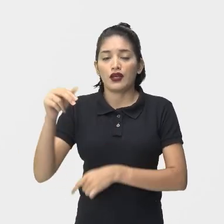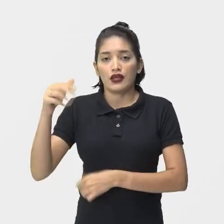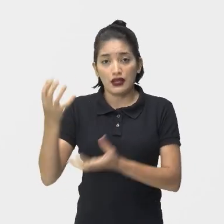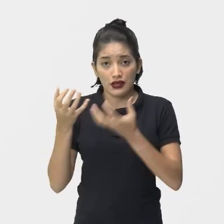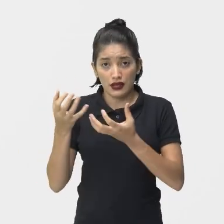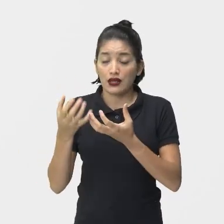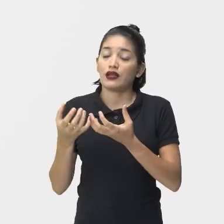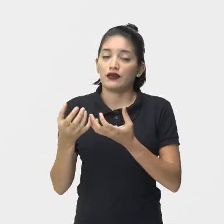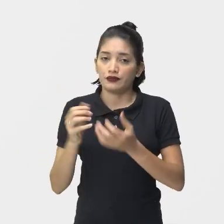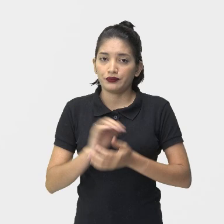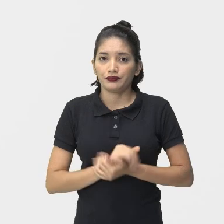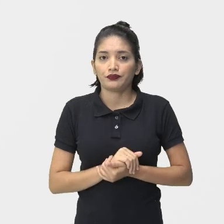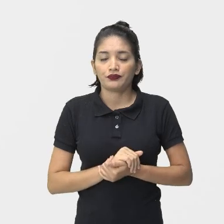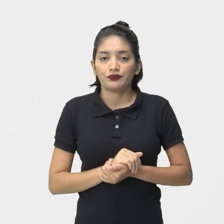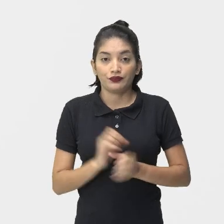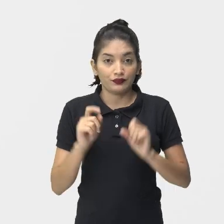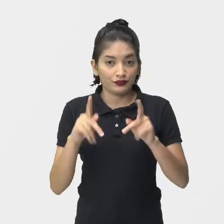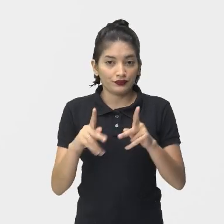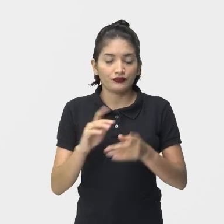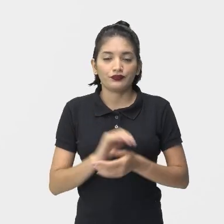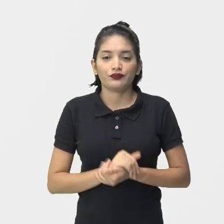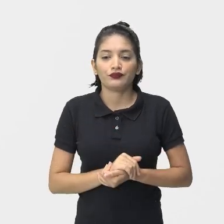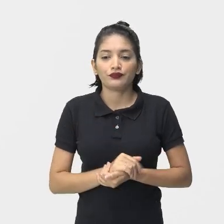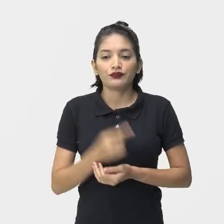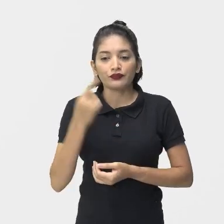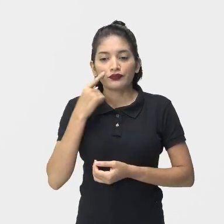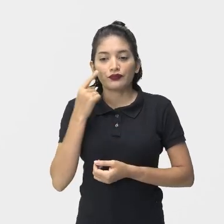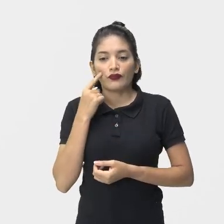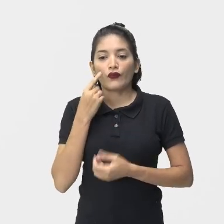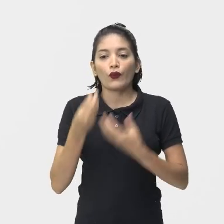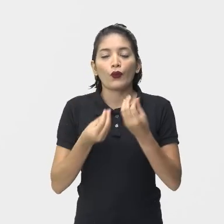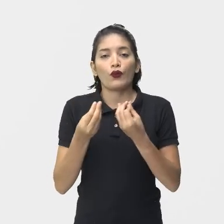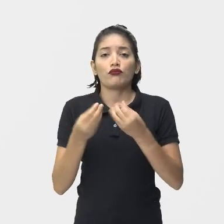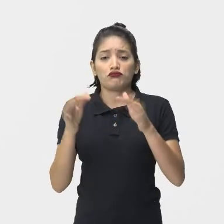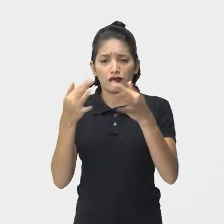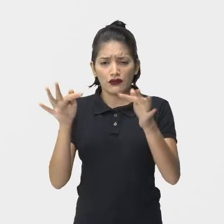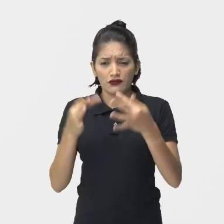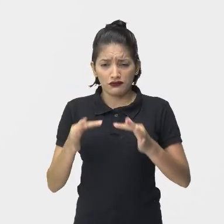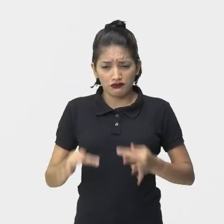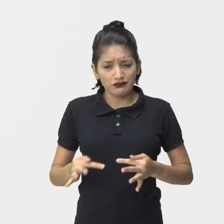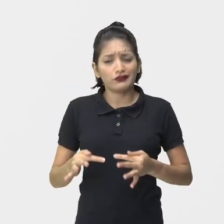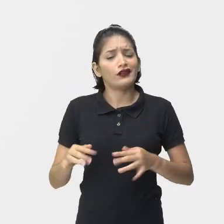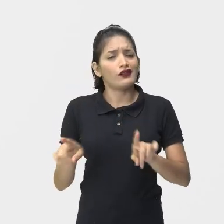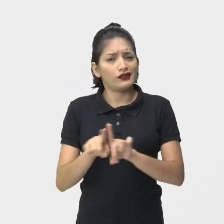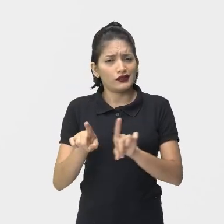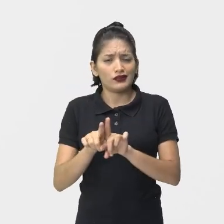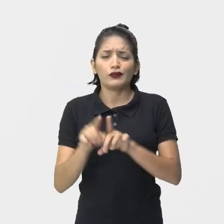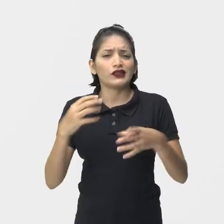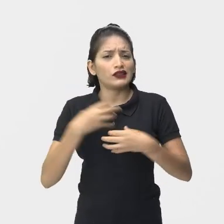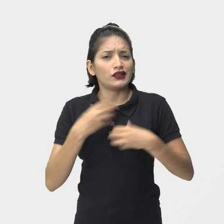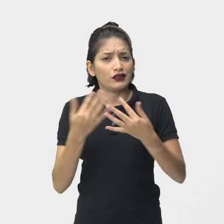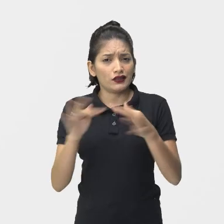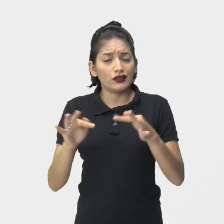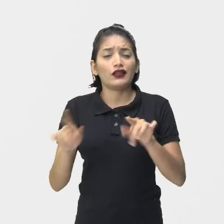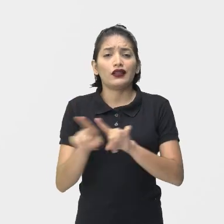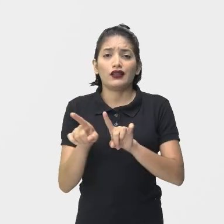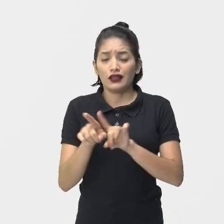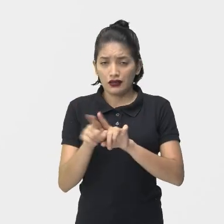com tu. Tudo bem? Vamos ver como é que ficou cada frase, o sentido de cada oração, a